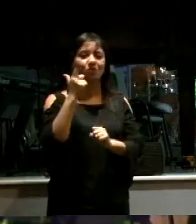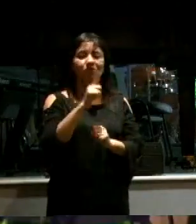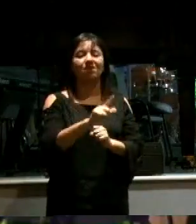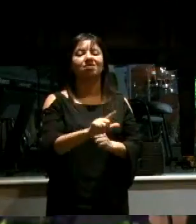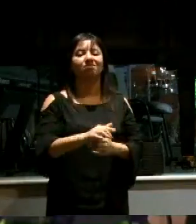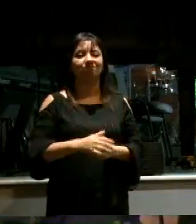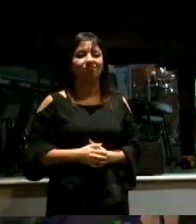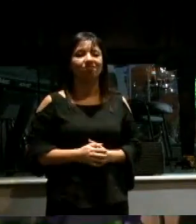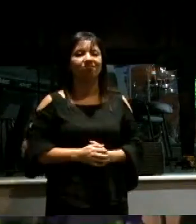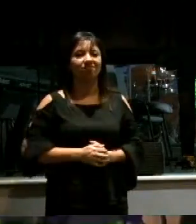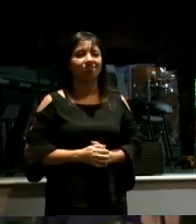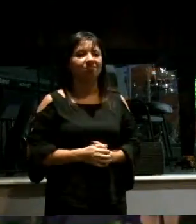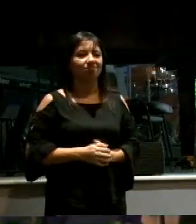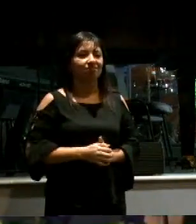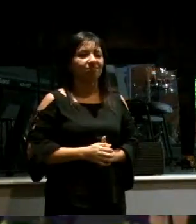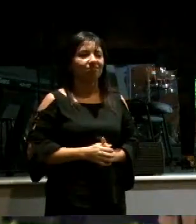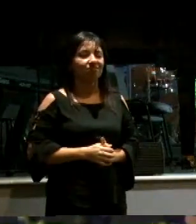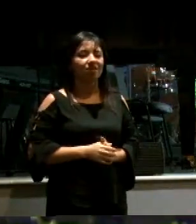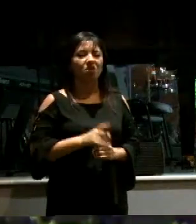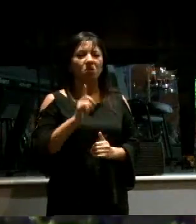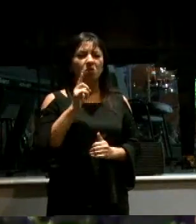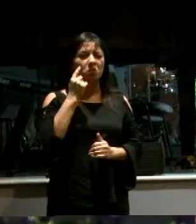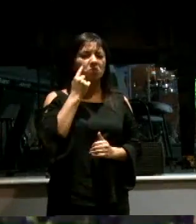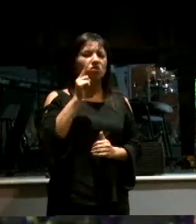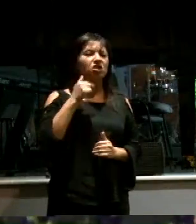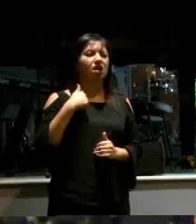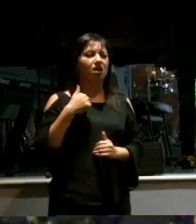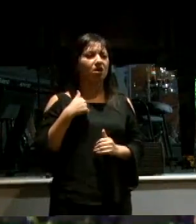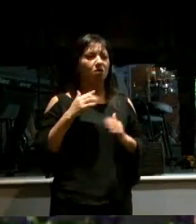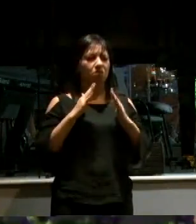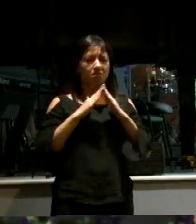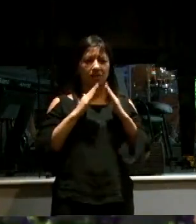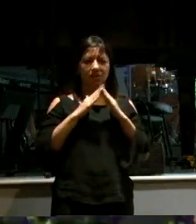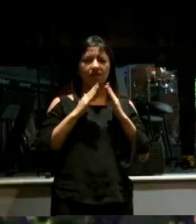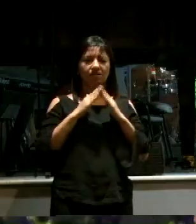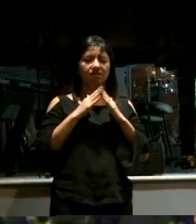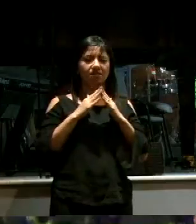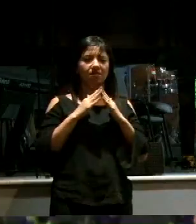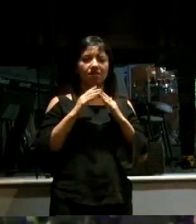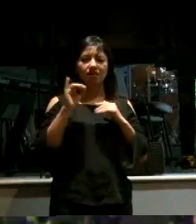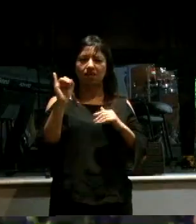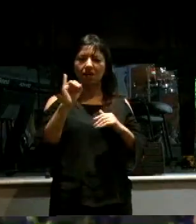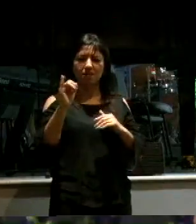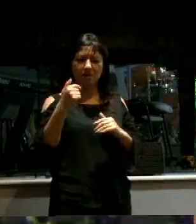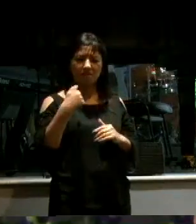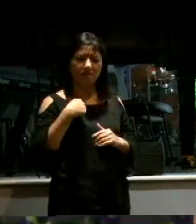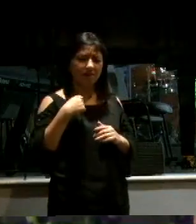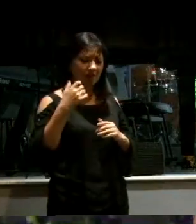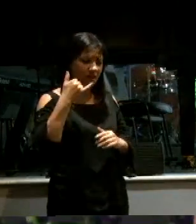Ela me liga de Ribeirão e diz: Lamartine, você pode me batizar? Eu falei: como?